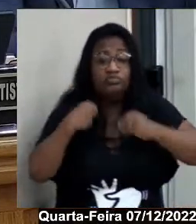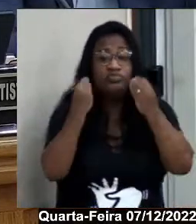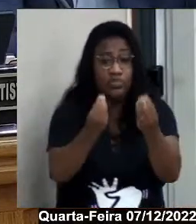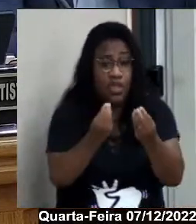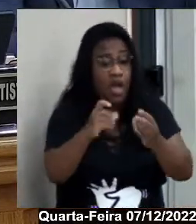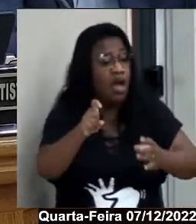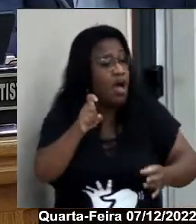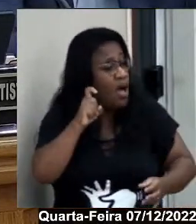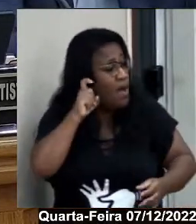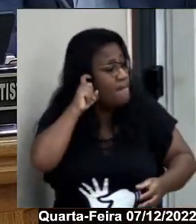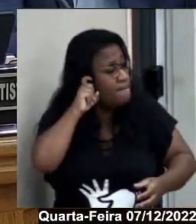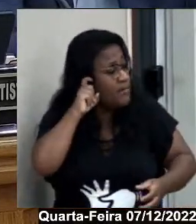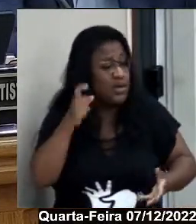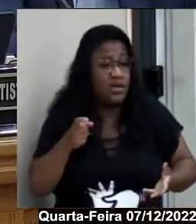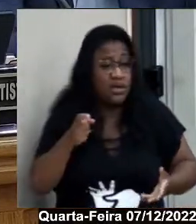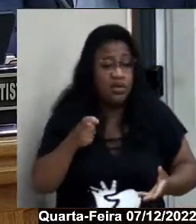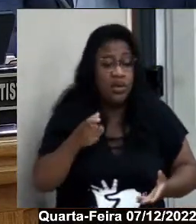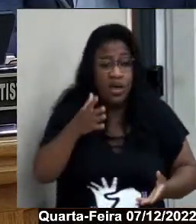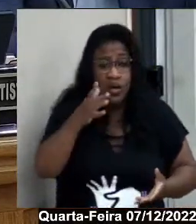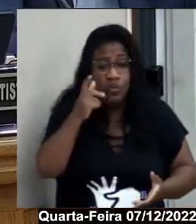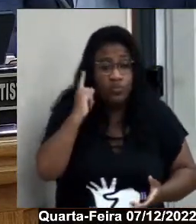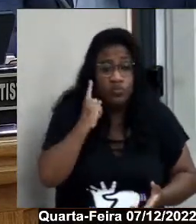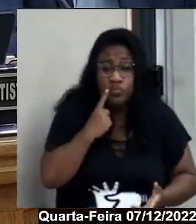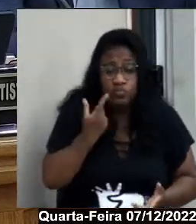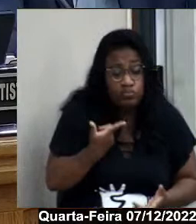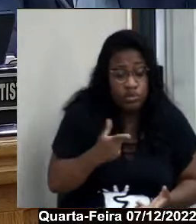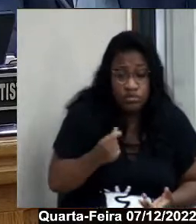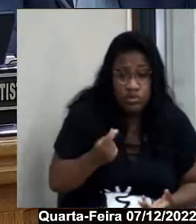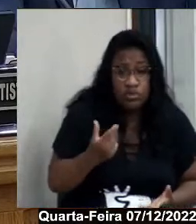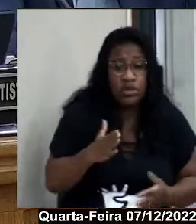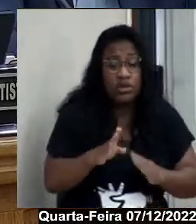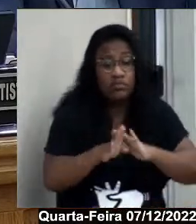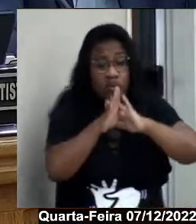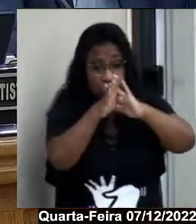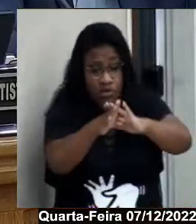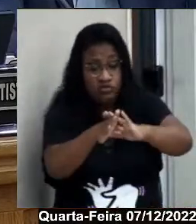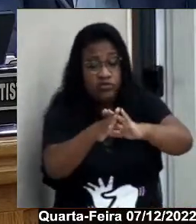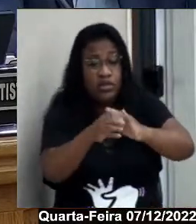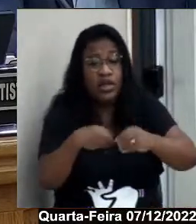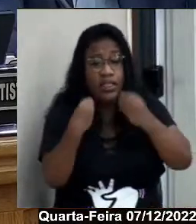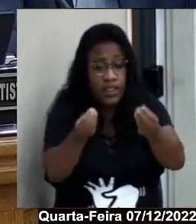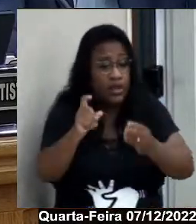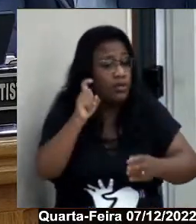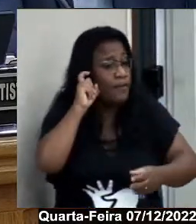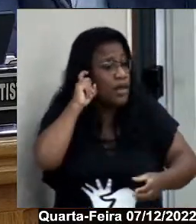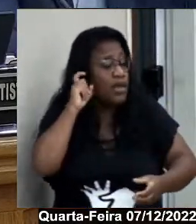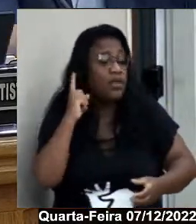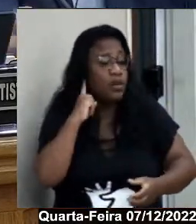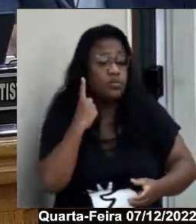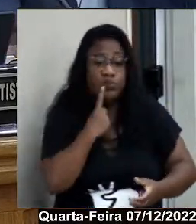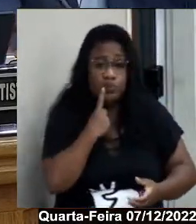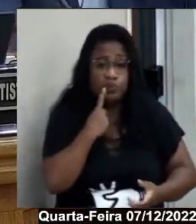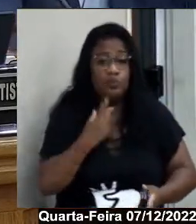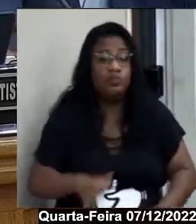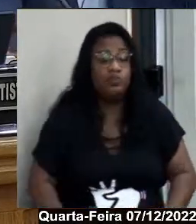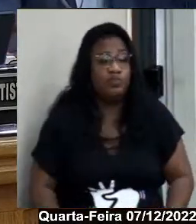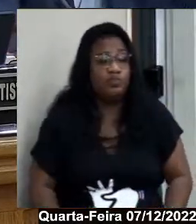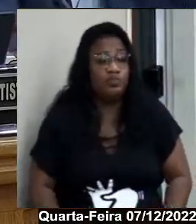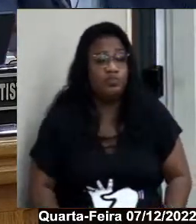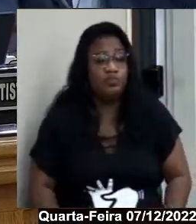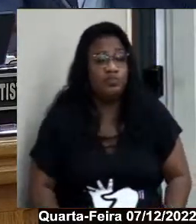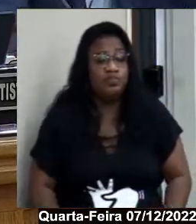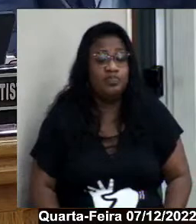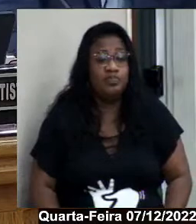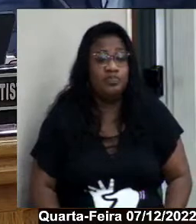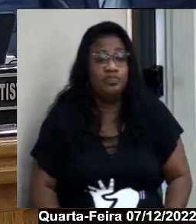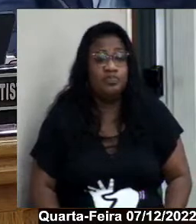que não escutam, não tem como comprar, não tem recurso. Então, eu peço o apoio de todos vocês aí. Obrigado a todos.